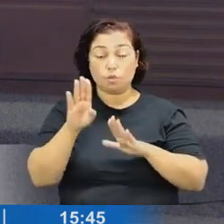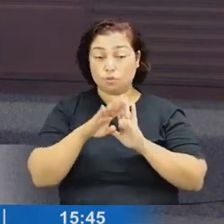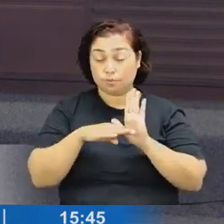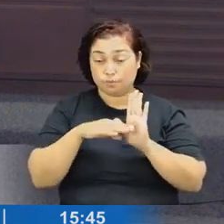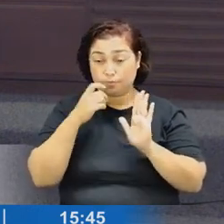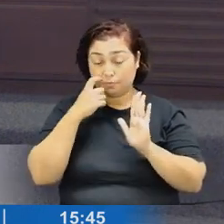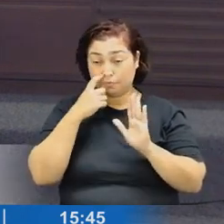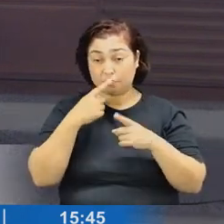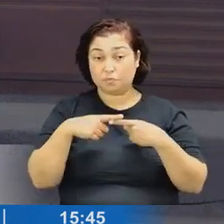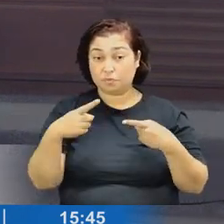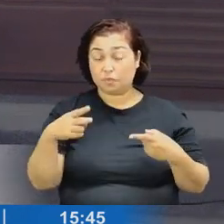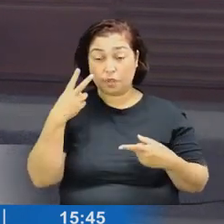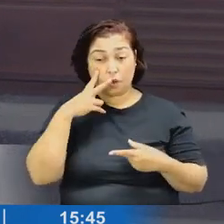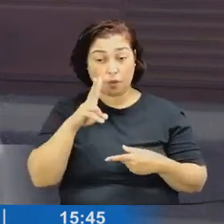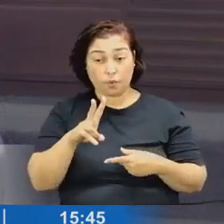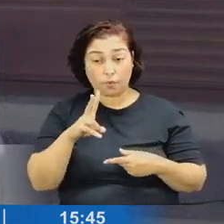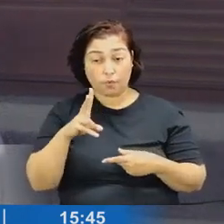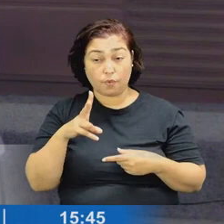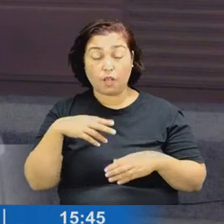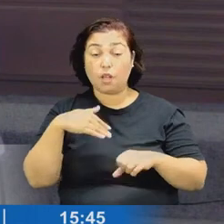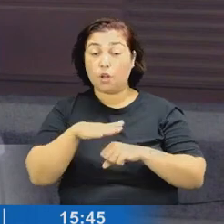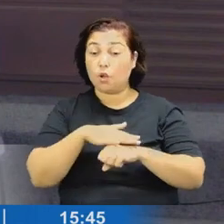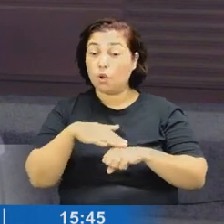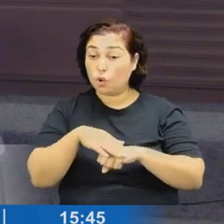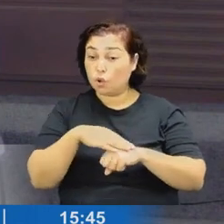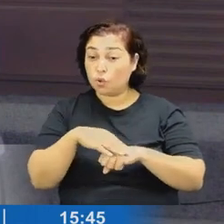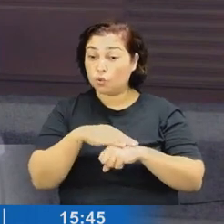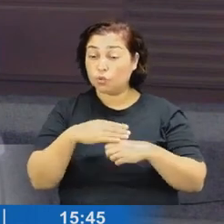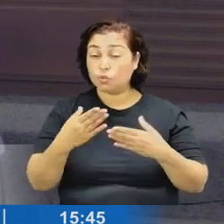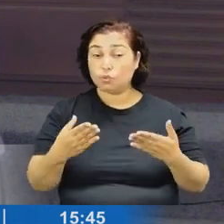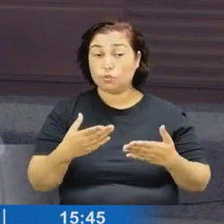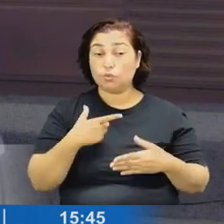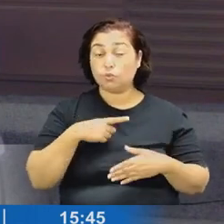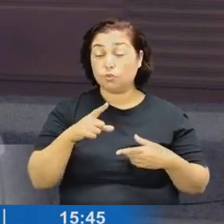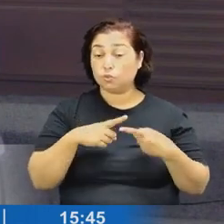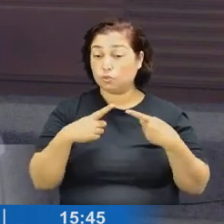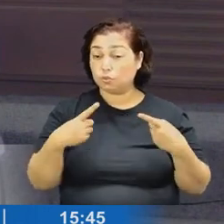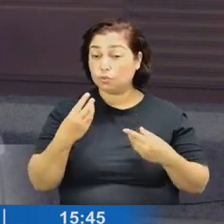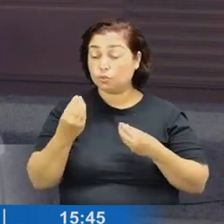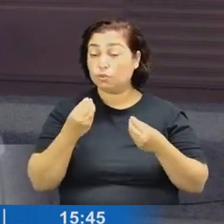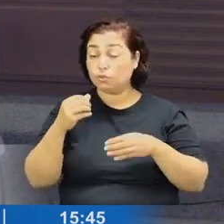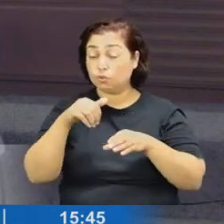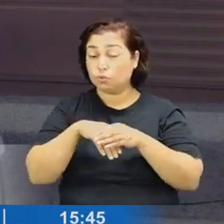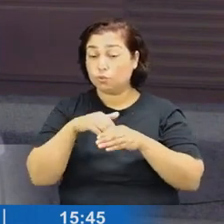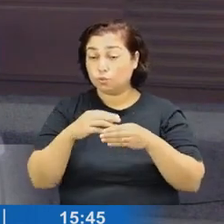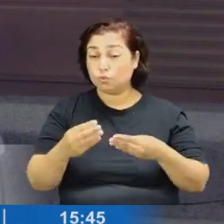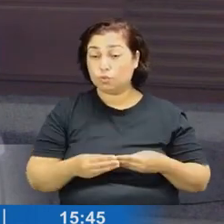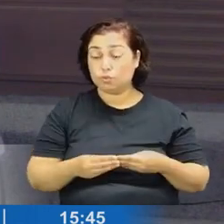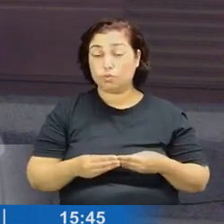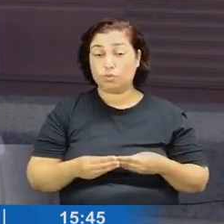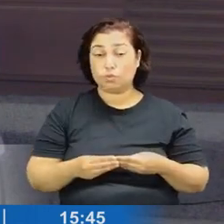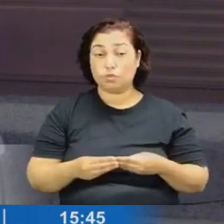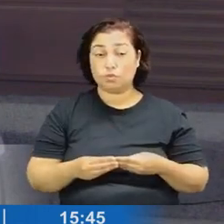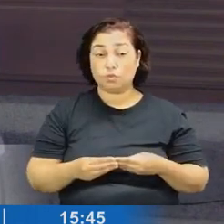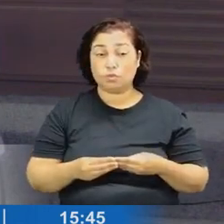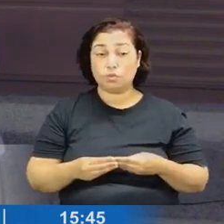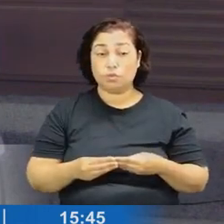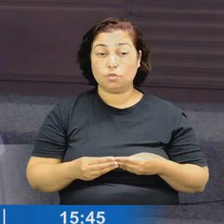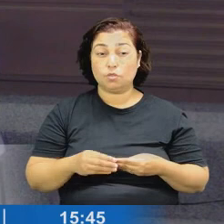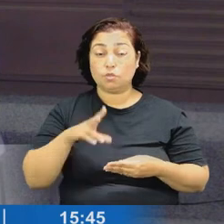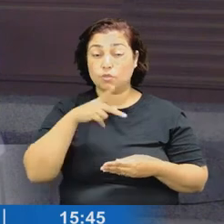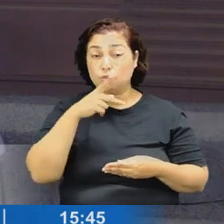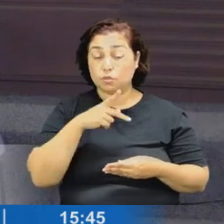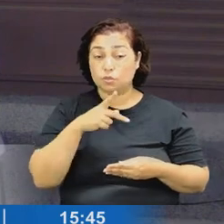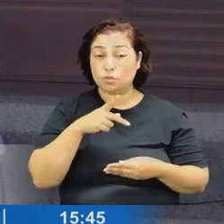mas se for ver a retórica ao debate que se ele tivesse ganhado ia ter mais volta ainda a questão do Tarcísio e Haddad são coisas complexas ali mas